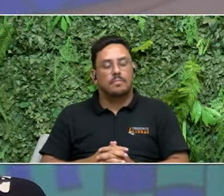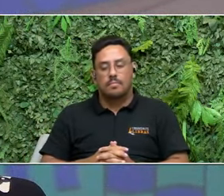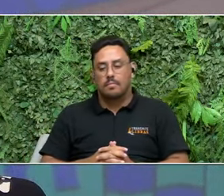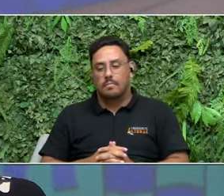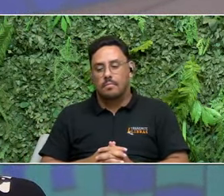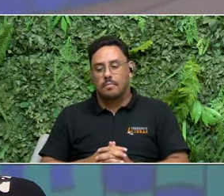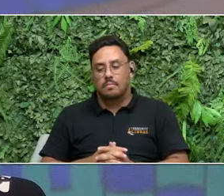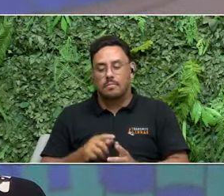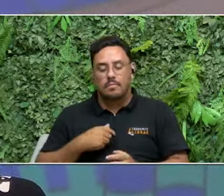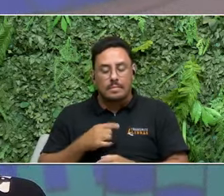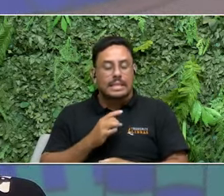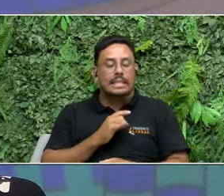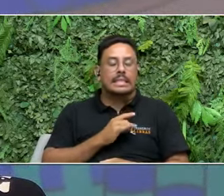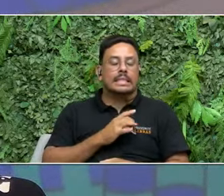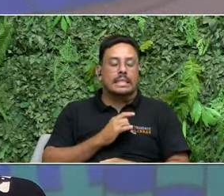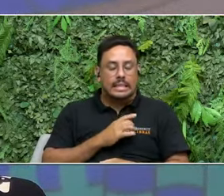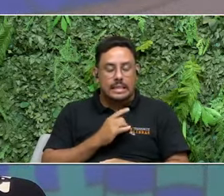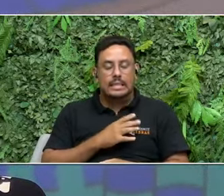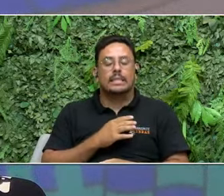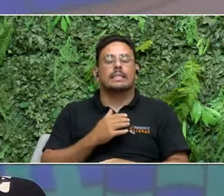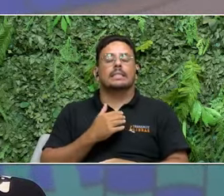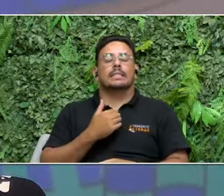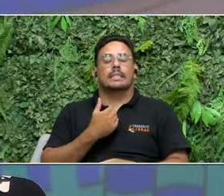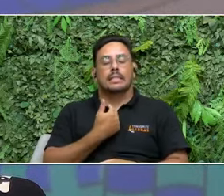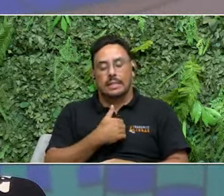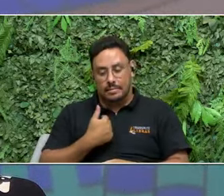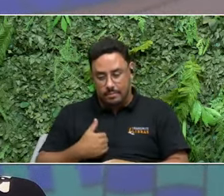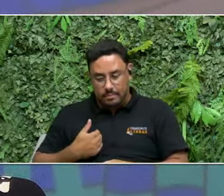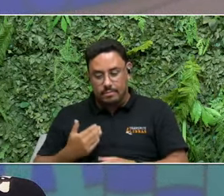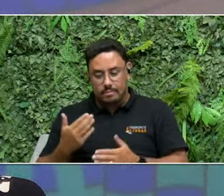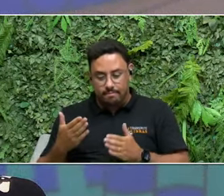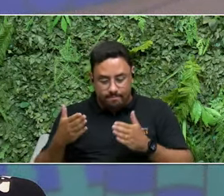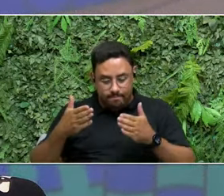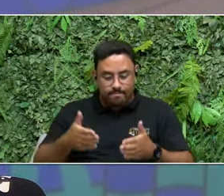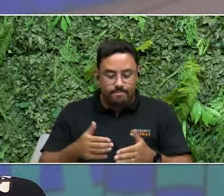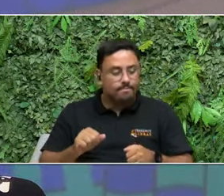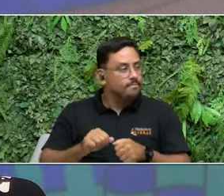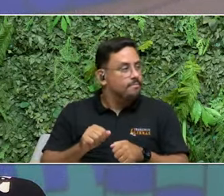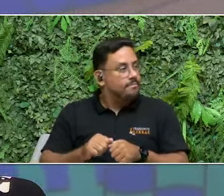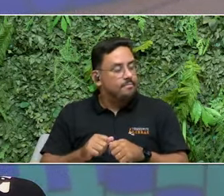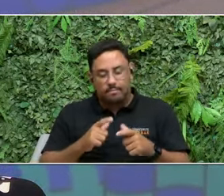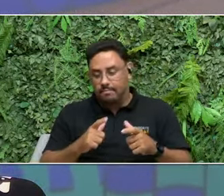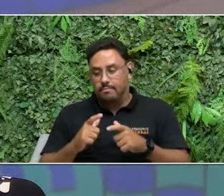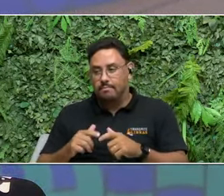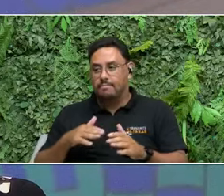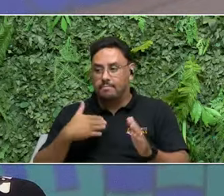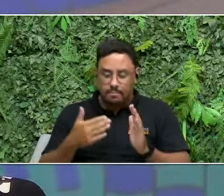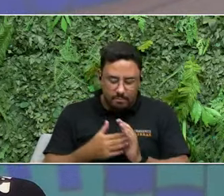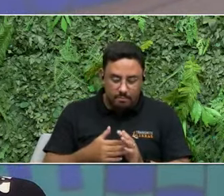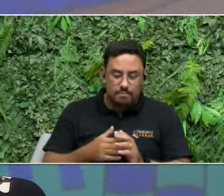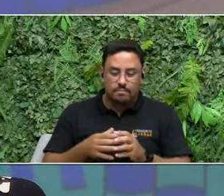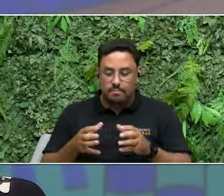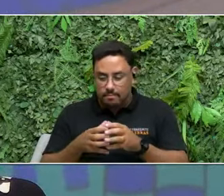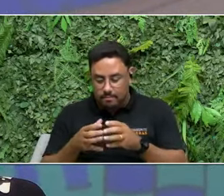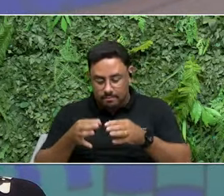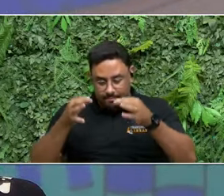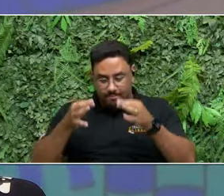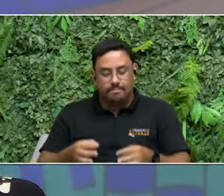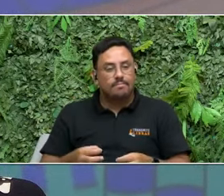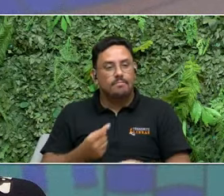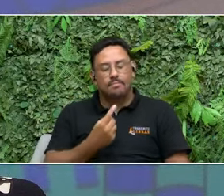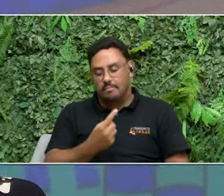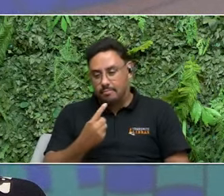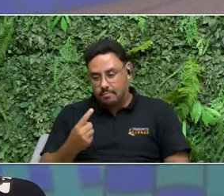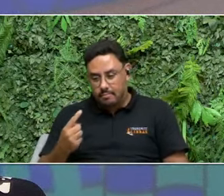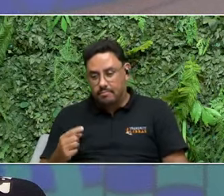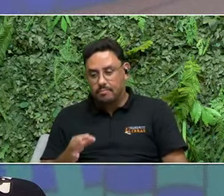entrou com medo do galo no primeiro tempo por ele vinha fazendo uma posição todo mundo o time certinho cada um